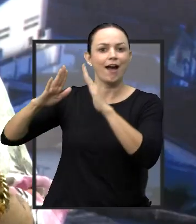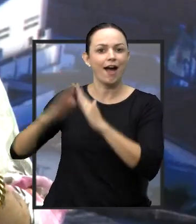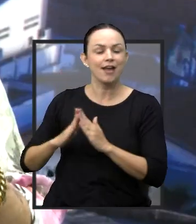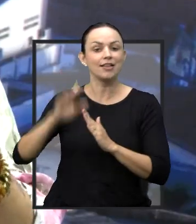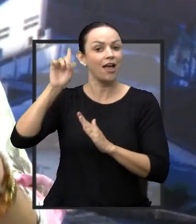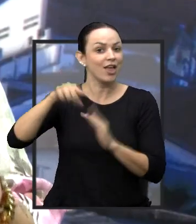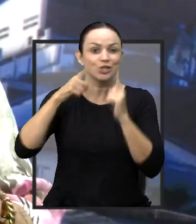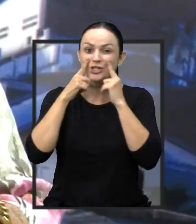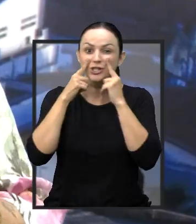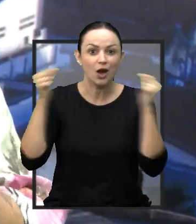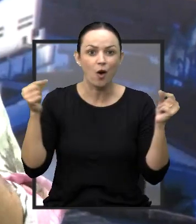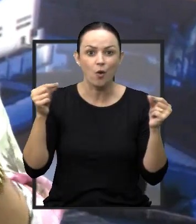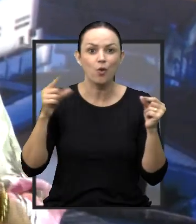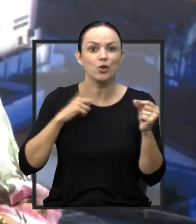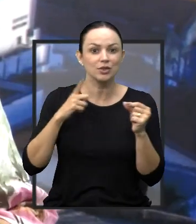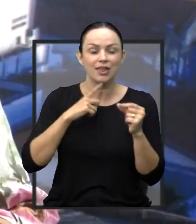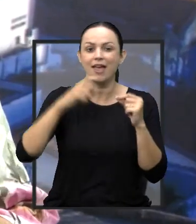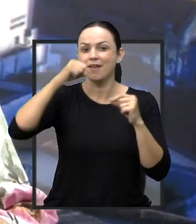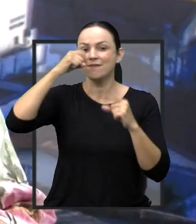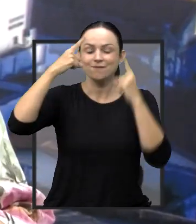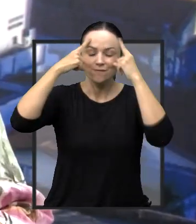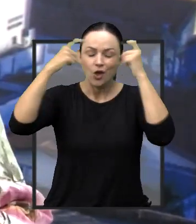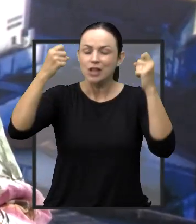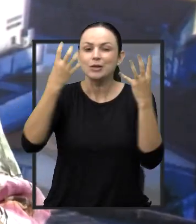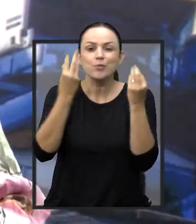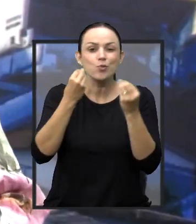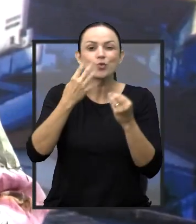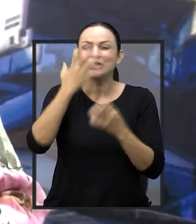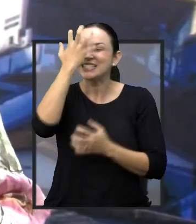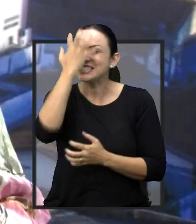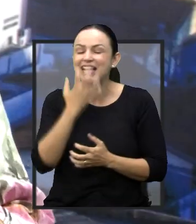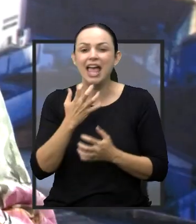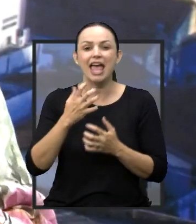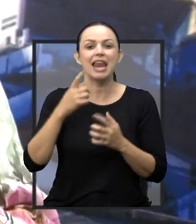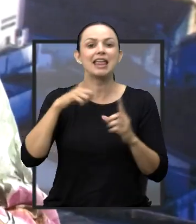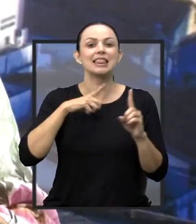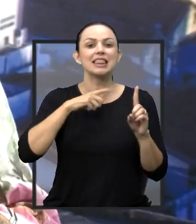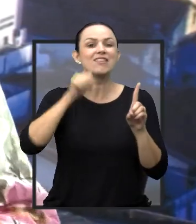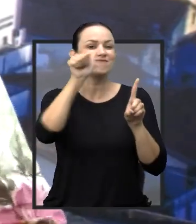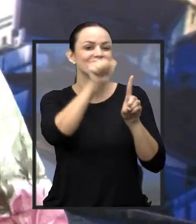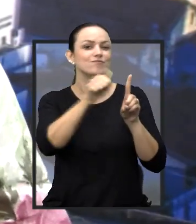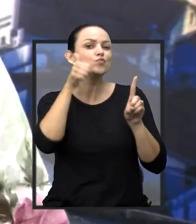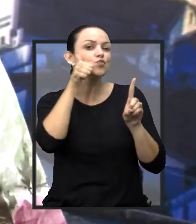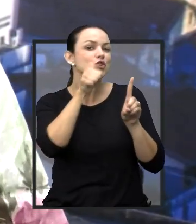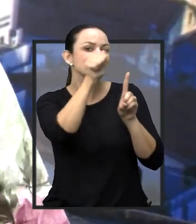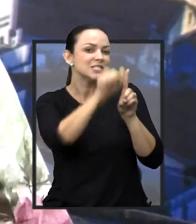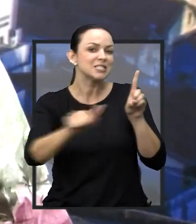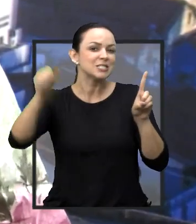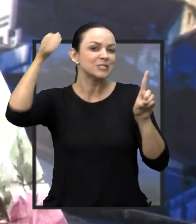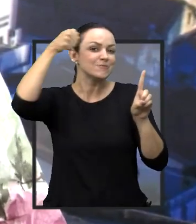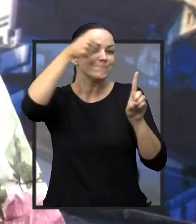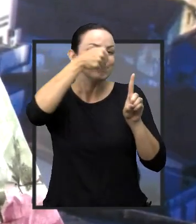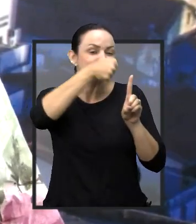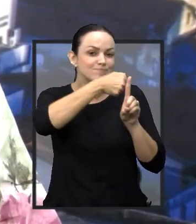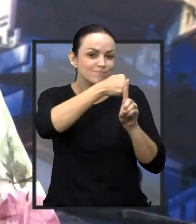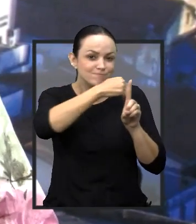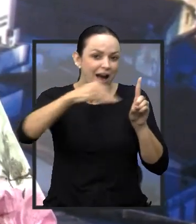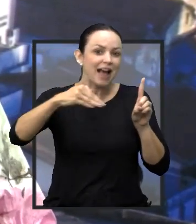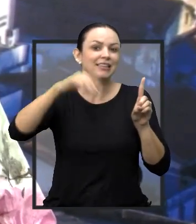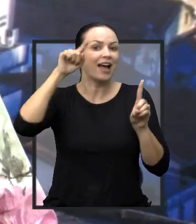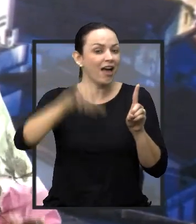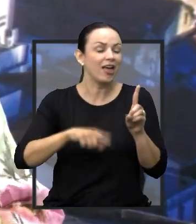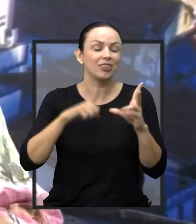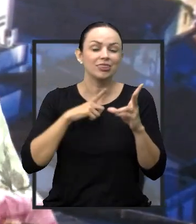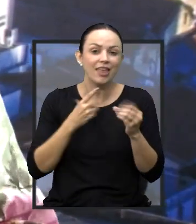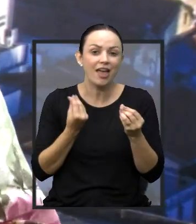temos violências muito sérias, tentativas de feminicídio, então nós estamos num cenário muito violento. Sem